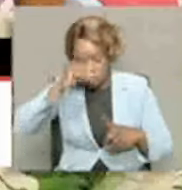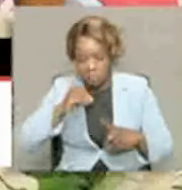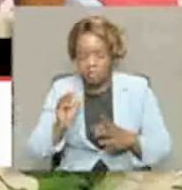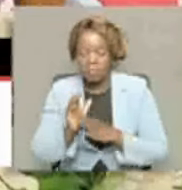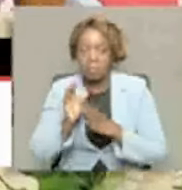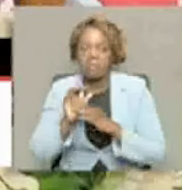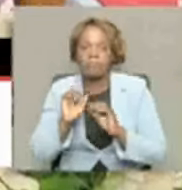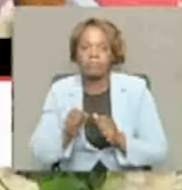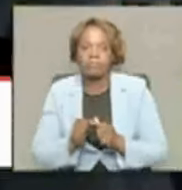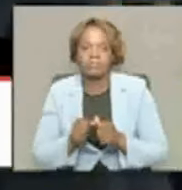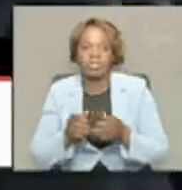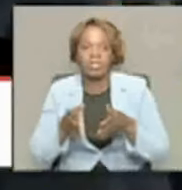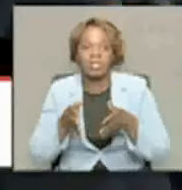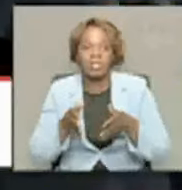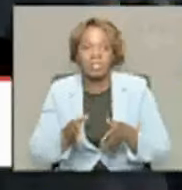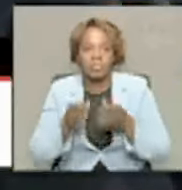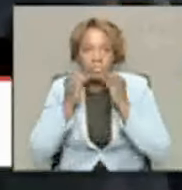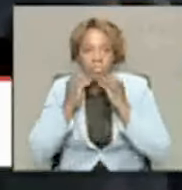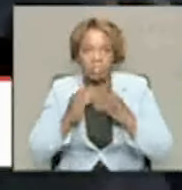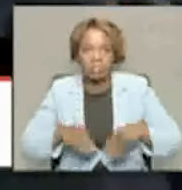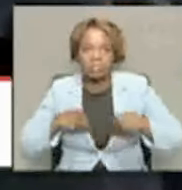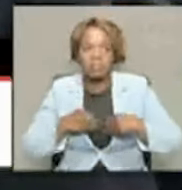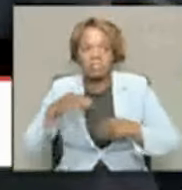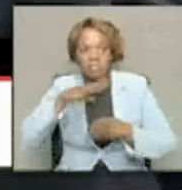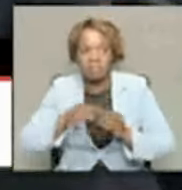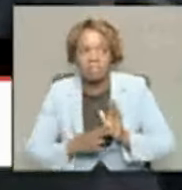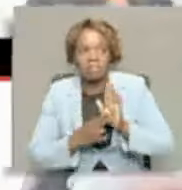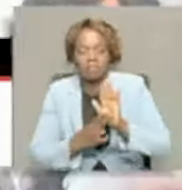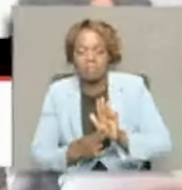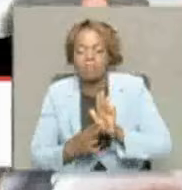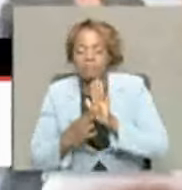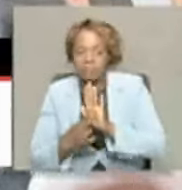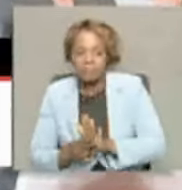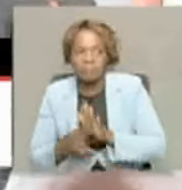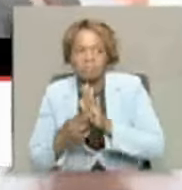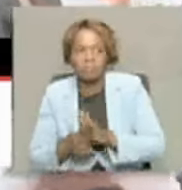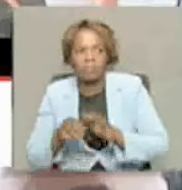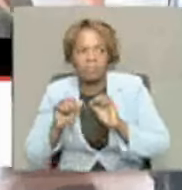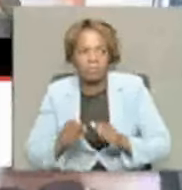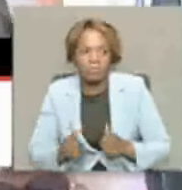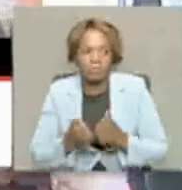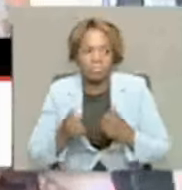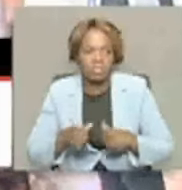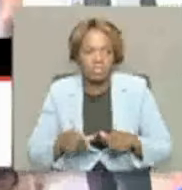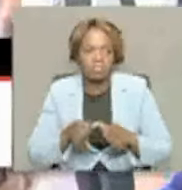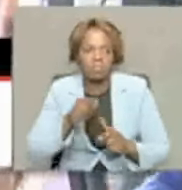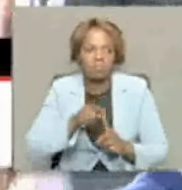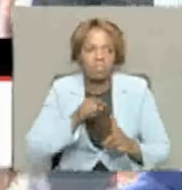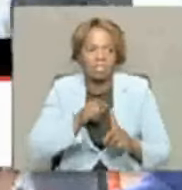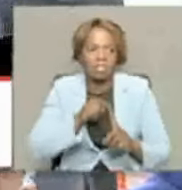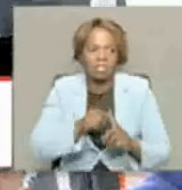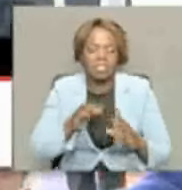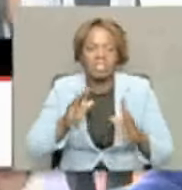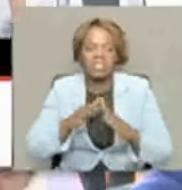à família vão continuar a ser apresentadas aqui na sala de velório do Exército, o ex-R20. Rui